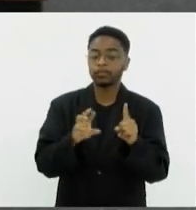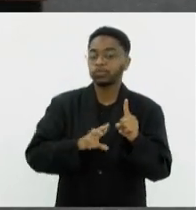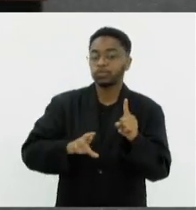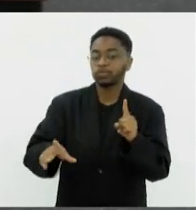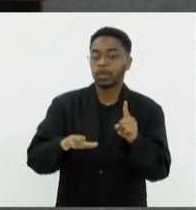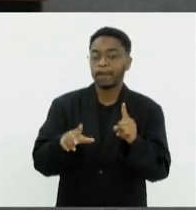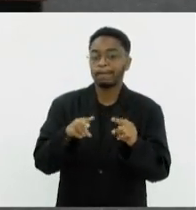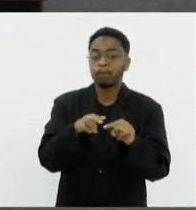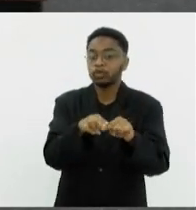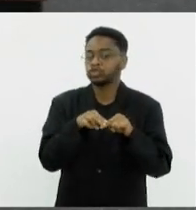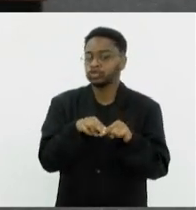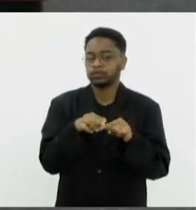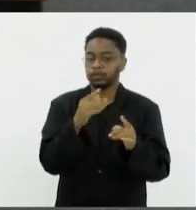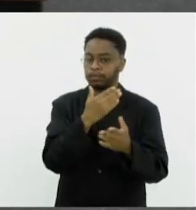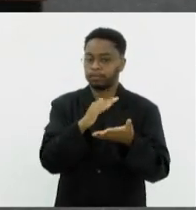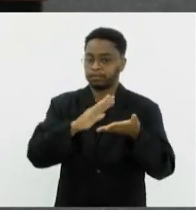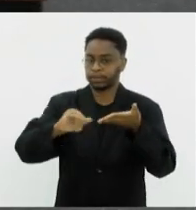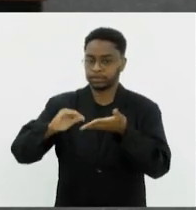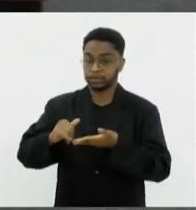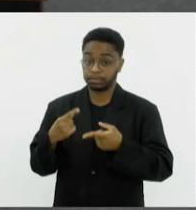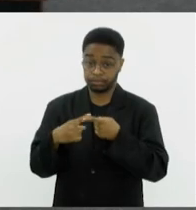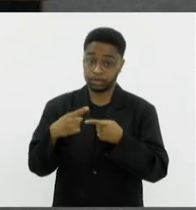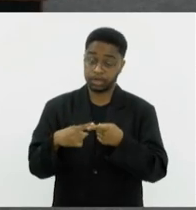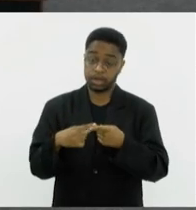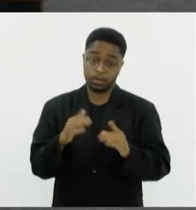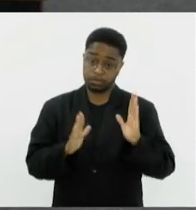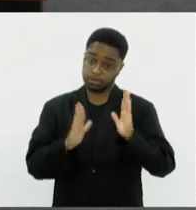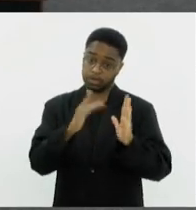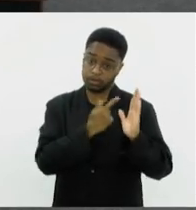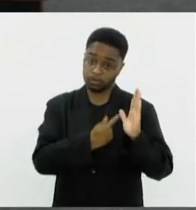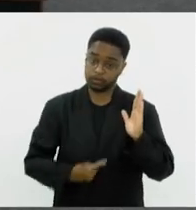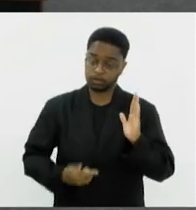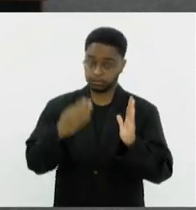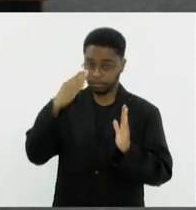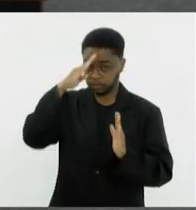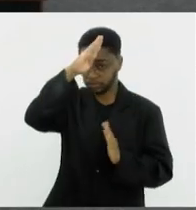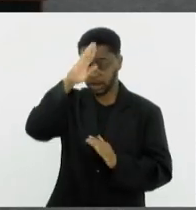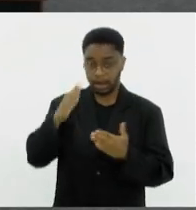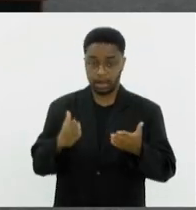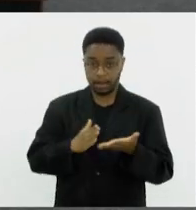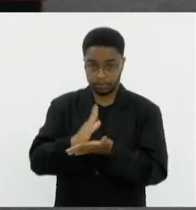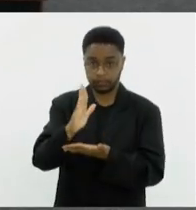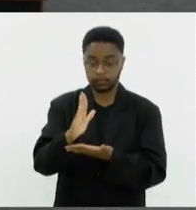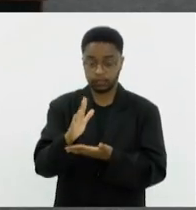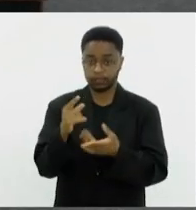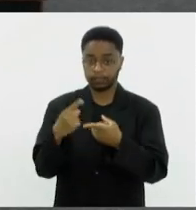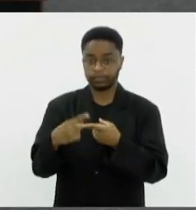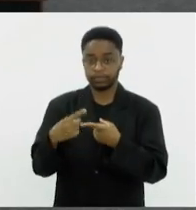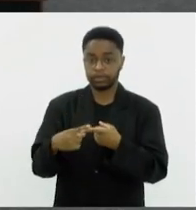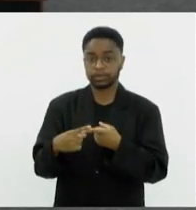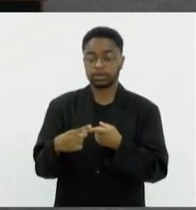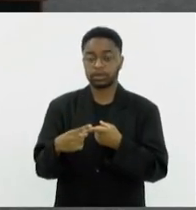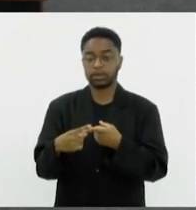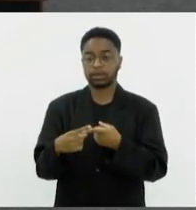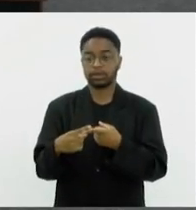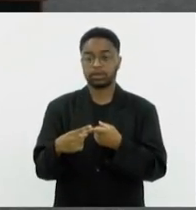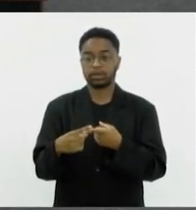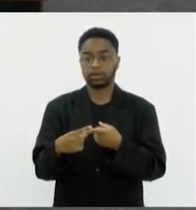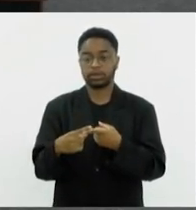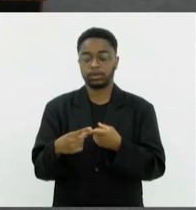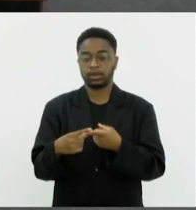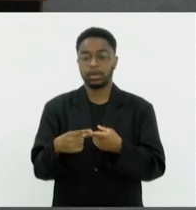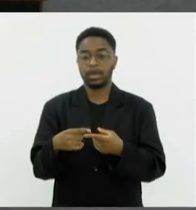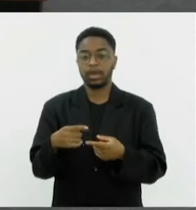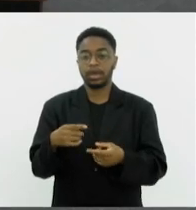isso é motivo. Tanto que o governo Bolsonaro aprovou. O cara que aplicou as